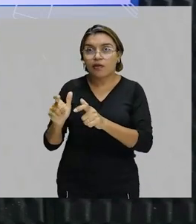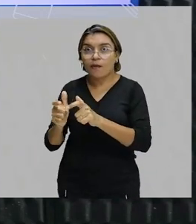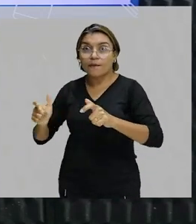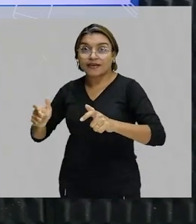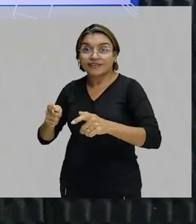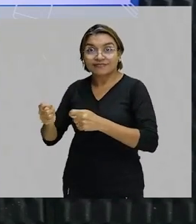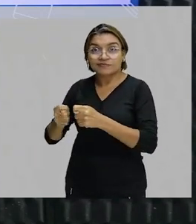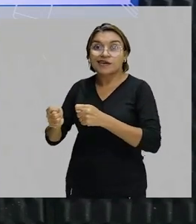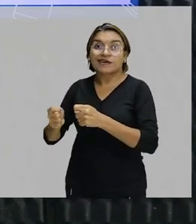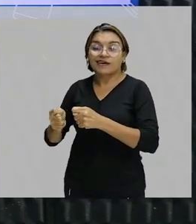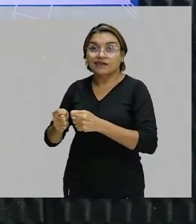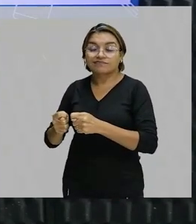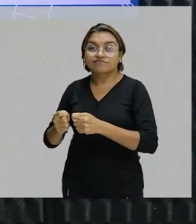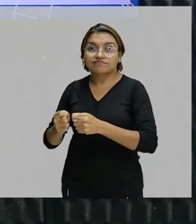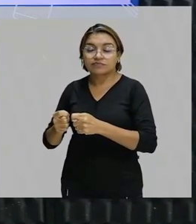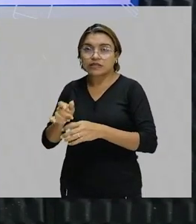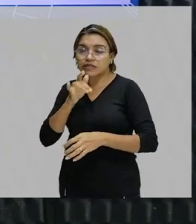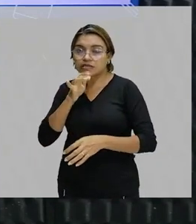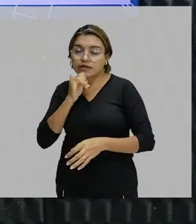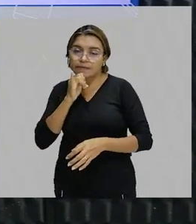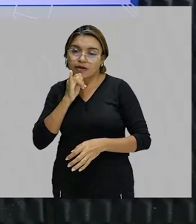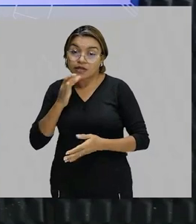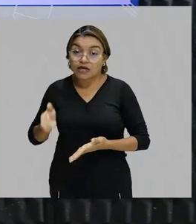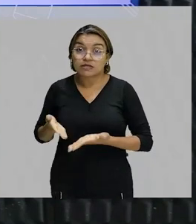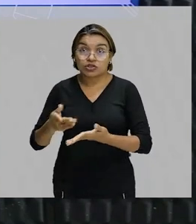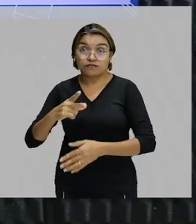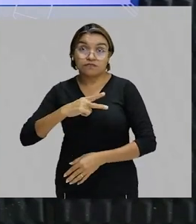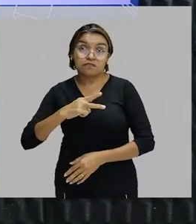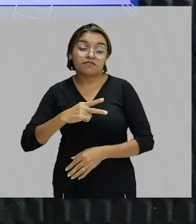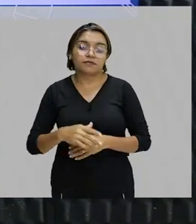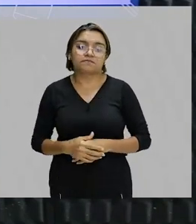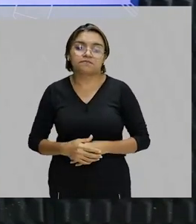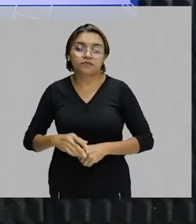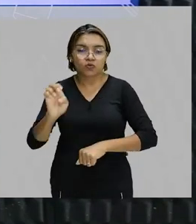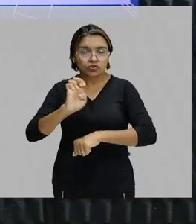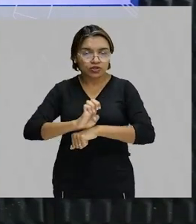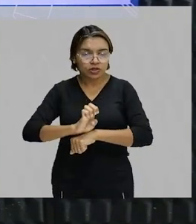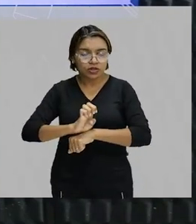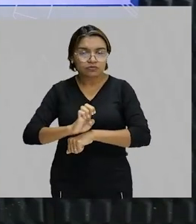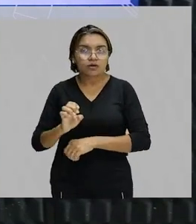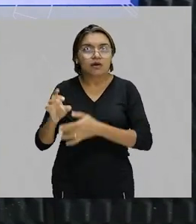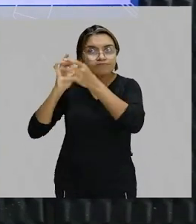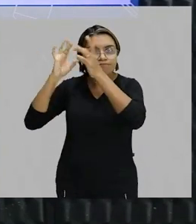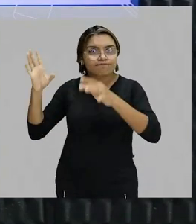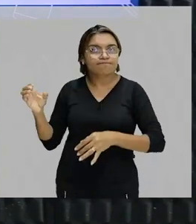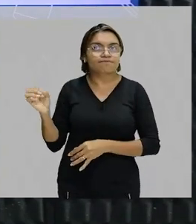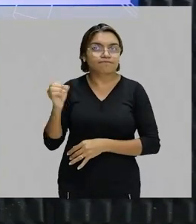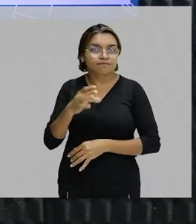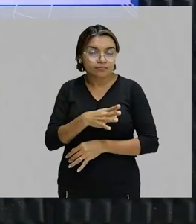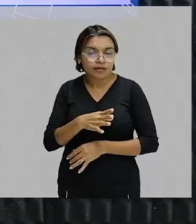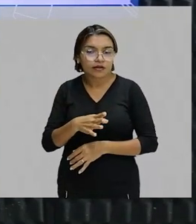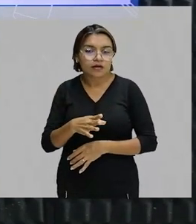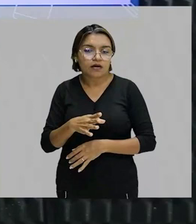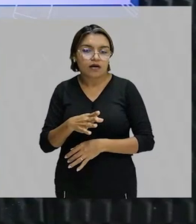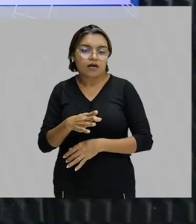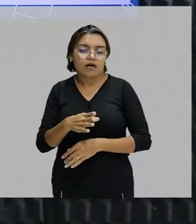mercado sobretudo da iniciativa privada no caso ok o estado neoliberal intervém muito pouco ele